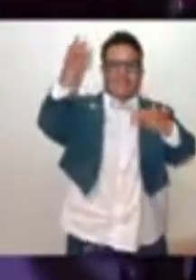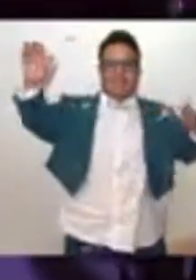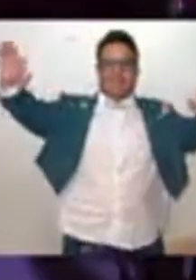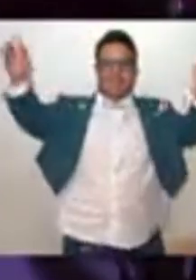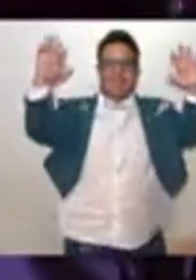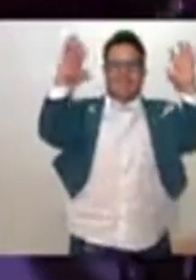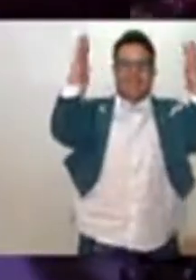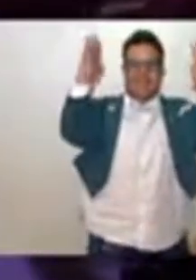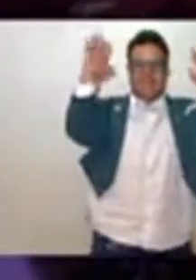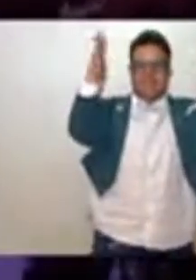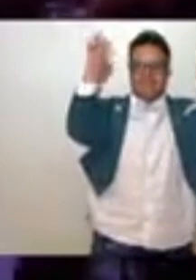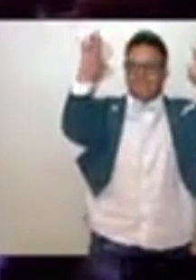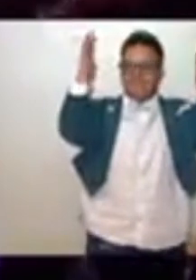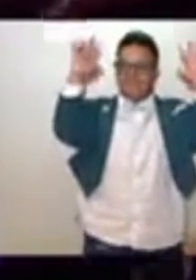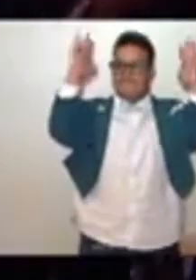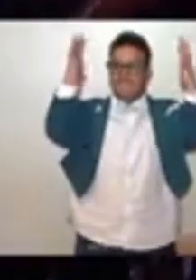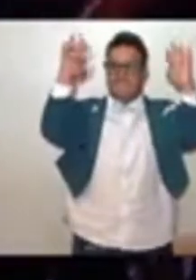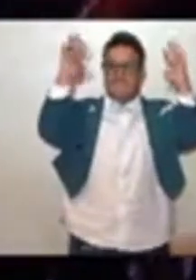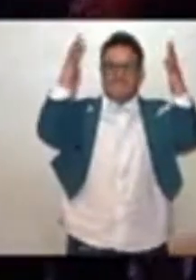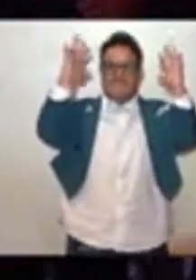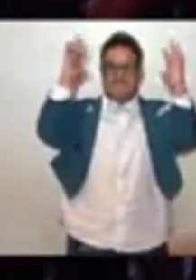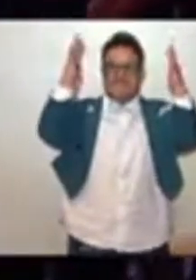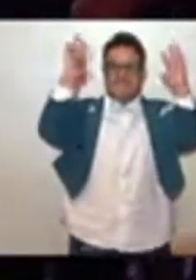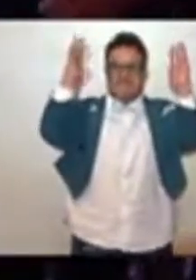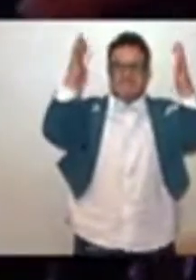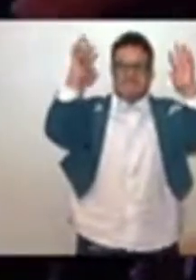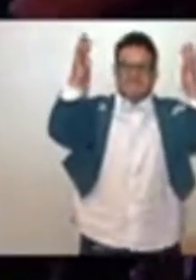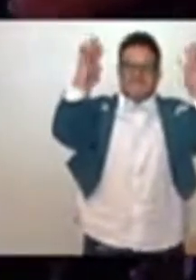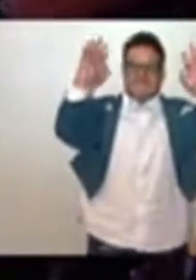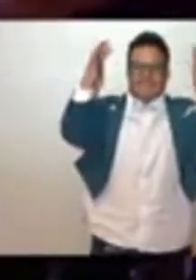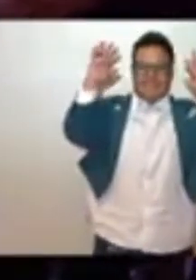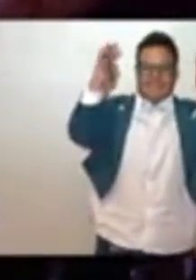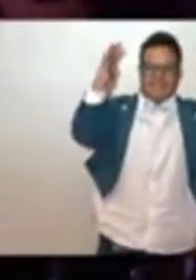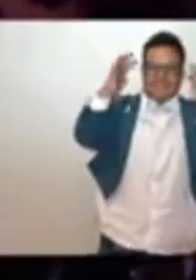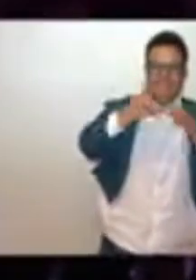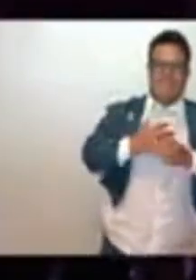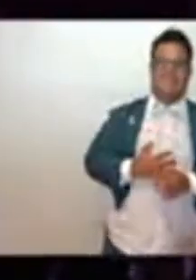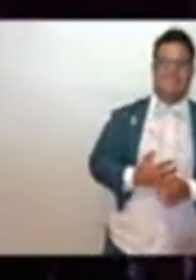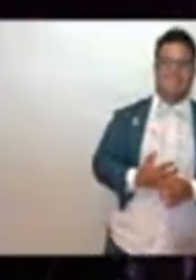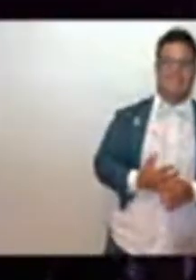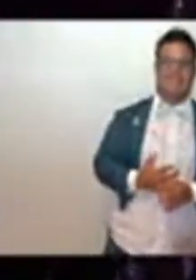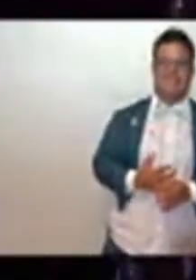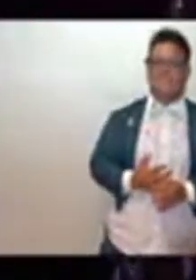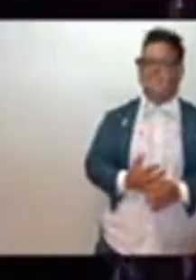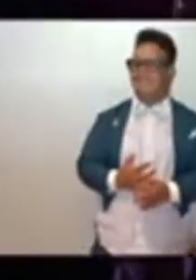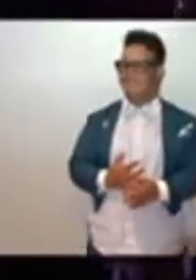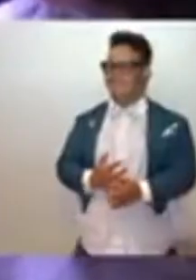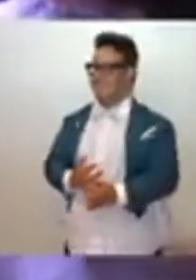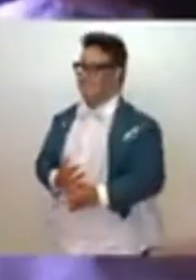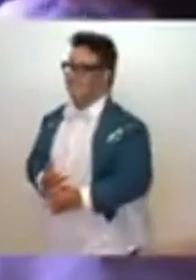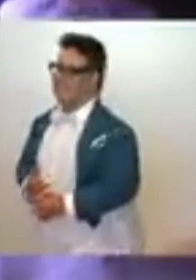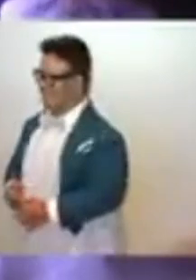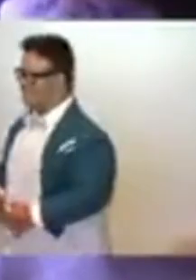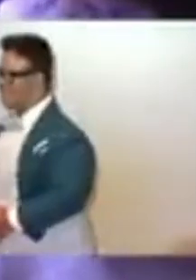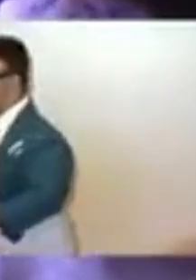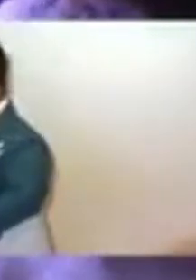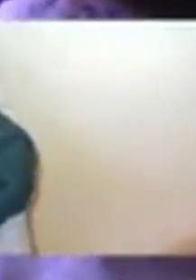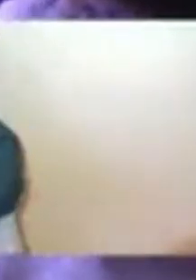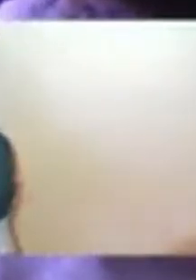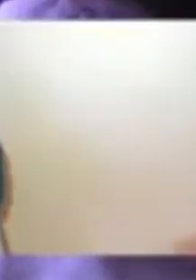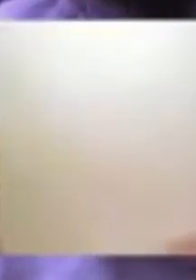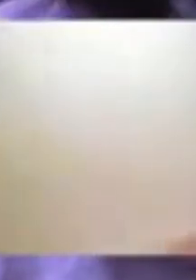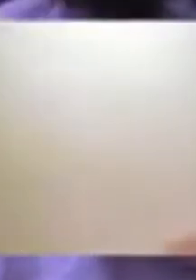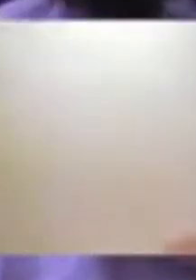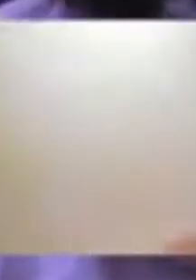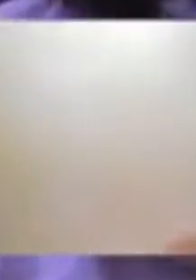E aí e eu quero agradecer mais uma vez a presença de todos antes de dar por